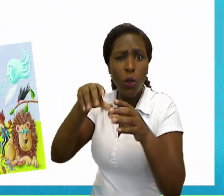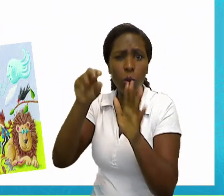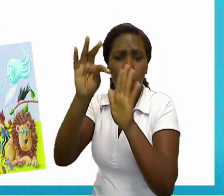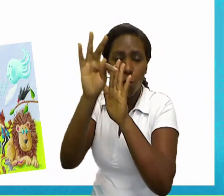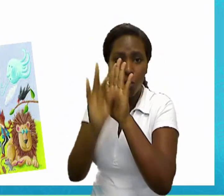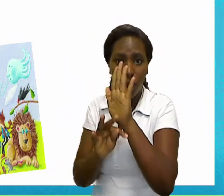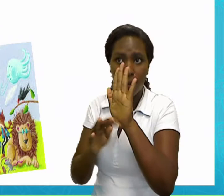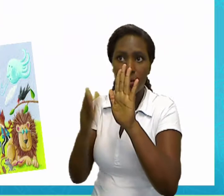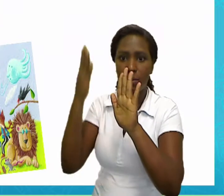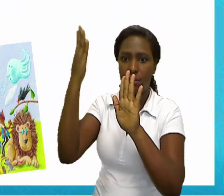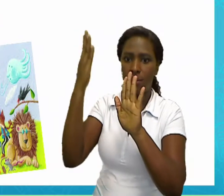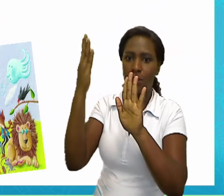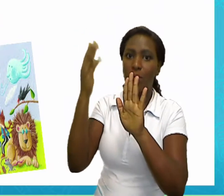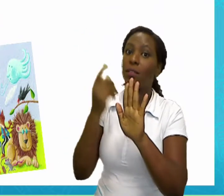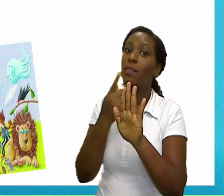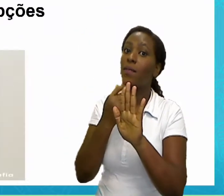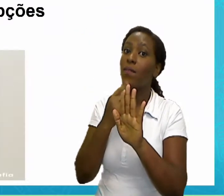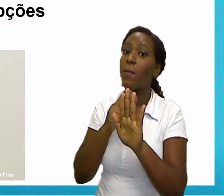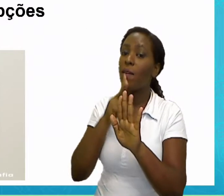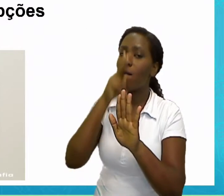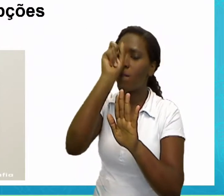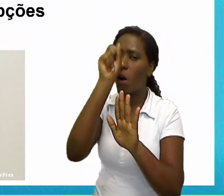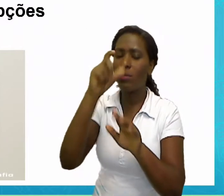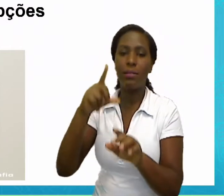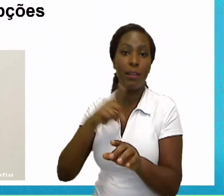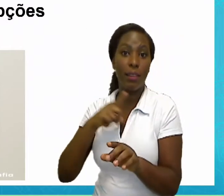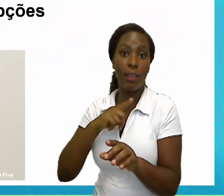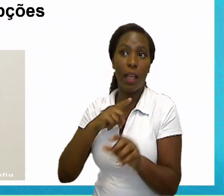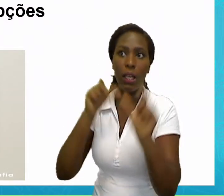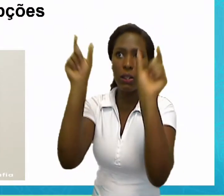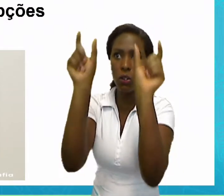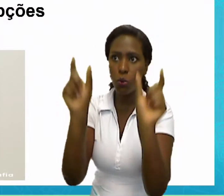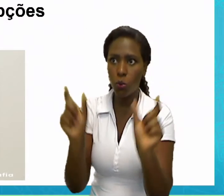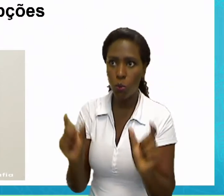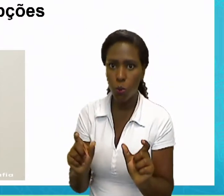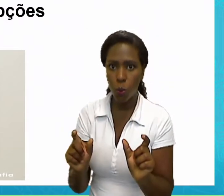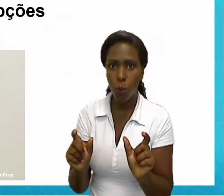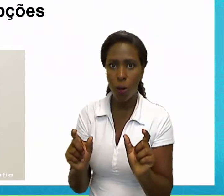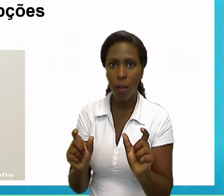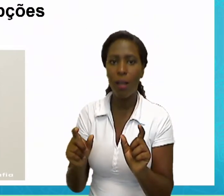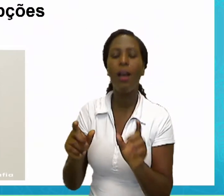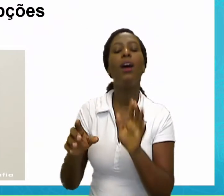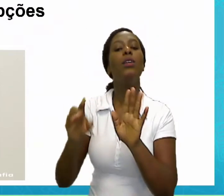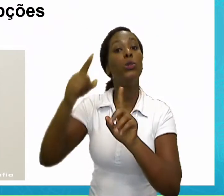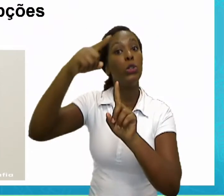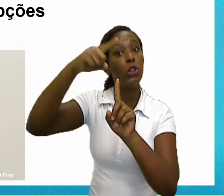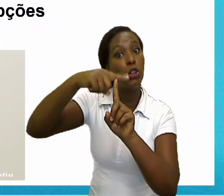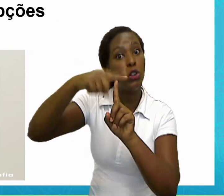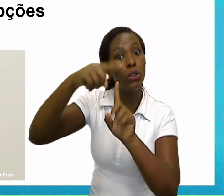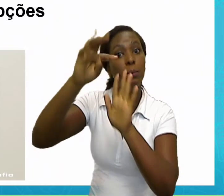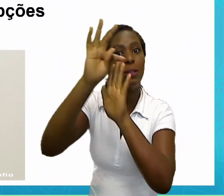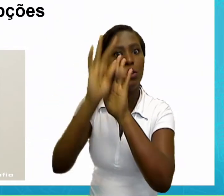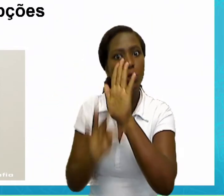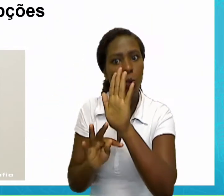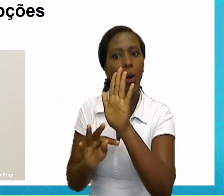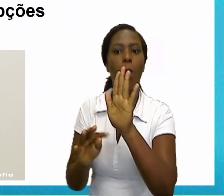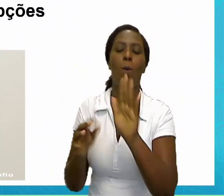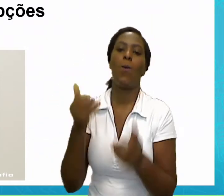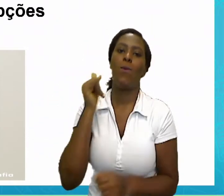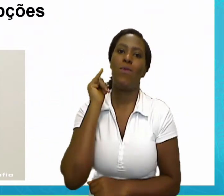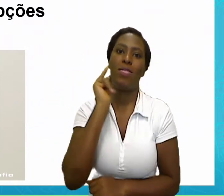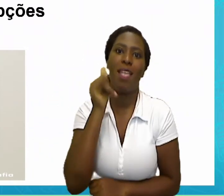do texto narrativo. Agora, descritivo. Os textos descritivos